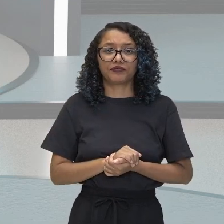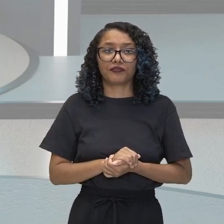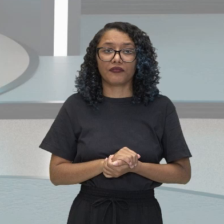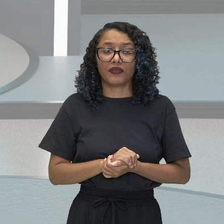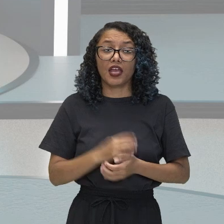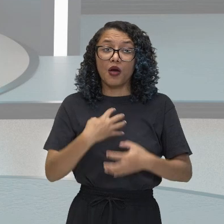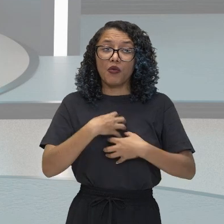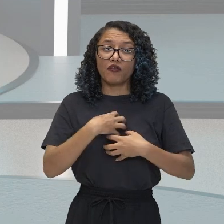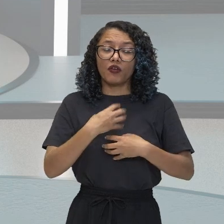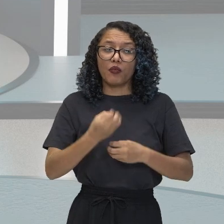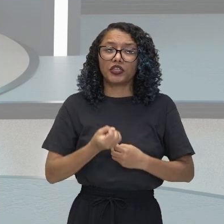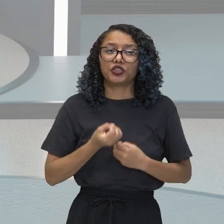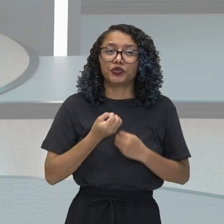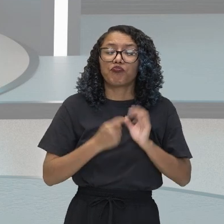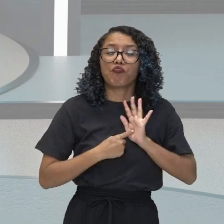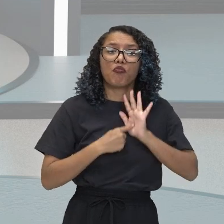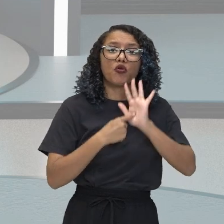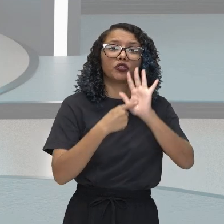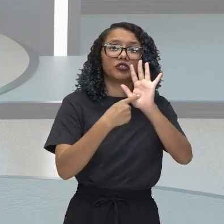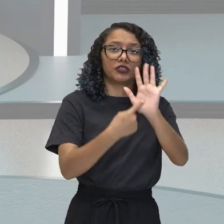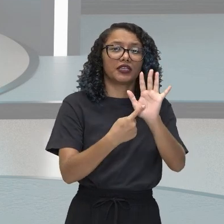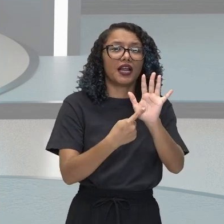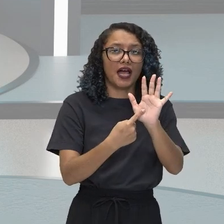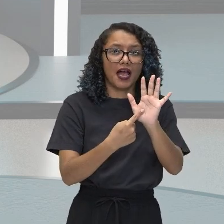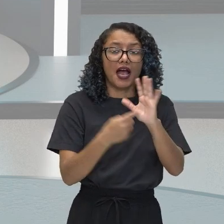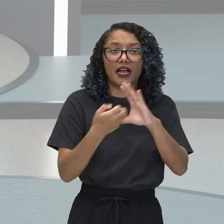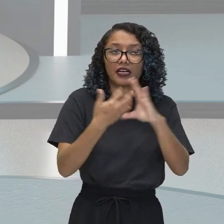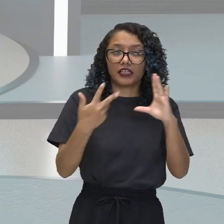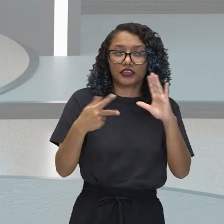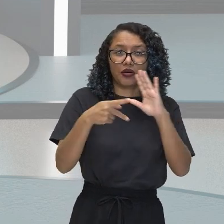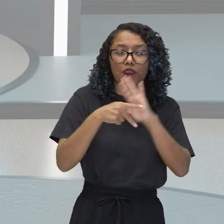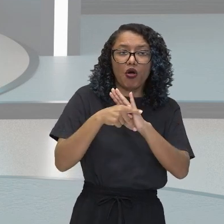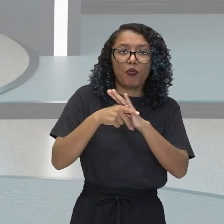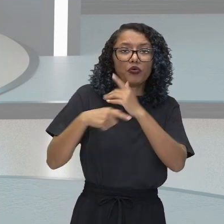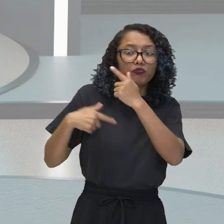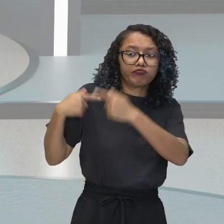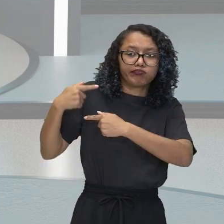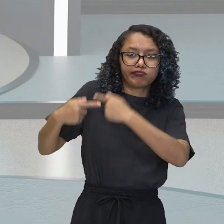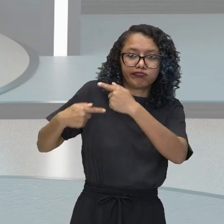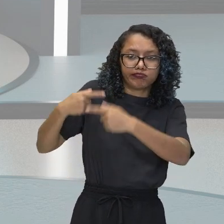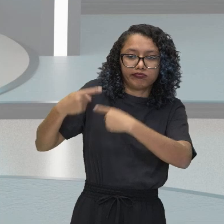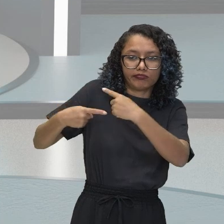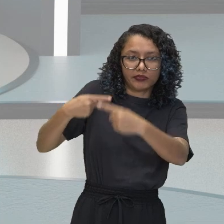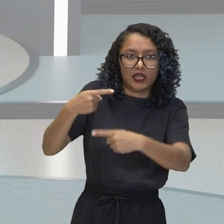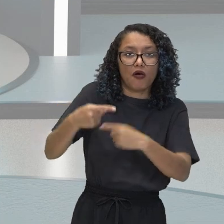de geração em geração, que é exatamente a questão cultural.